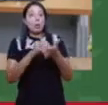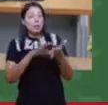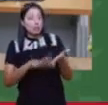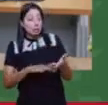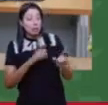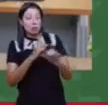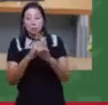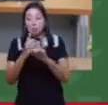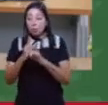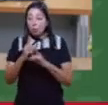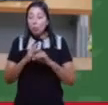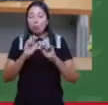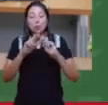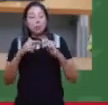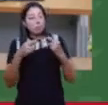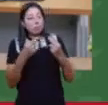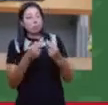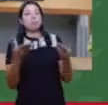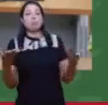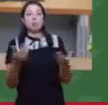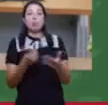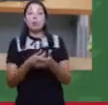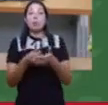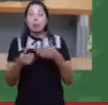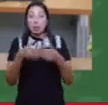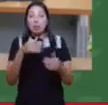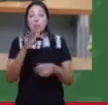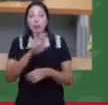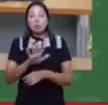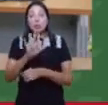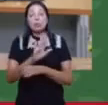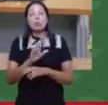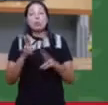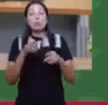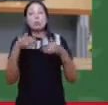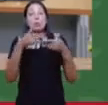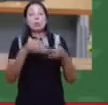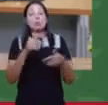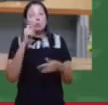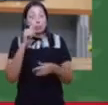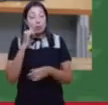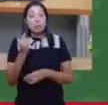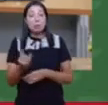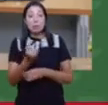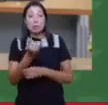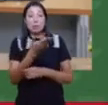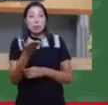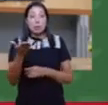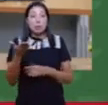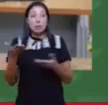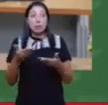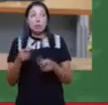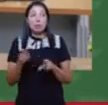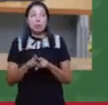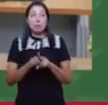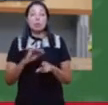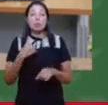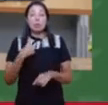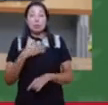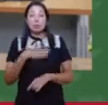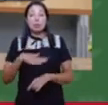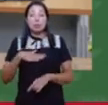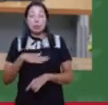de encontros e congressos, de representação. Então, esse tema da participação da mulher é muito importante. E esse é um elemento também que nós